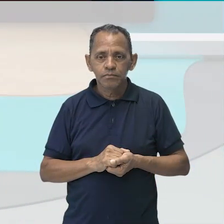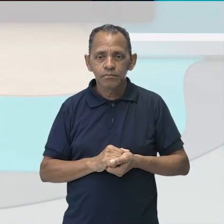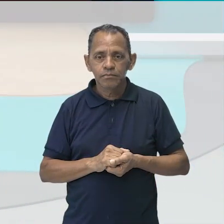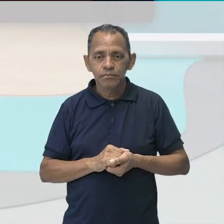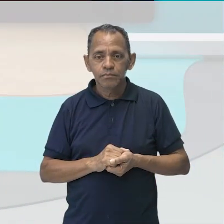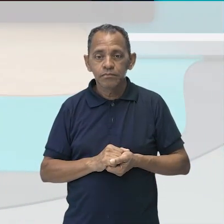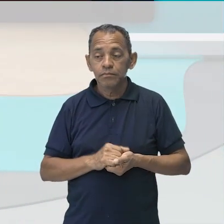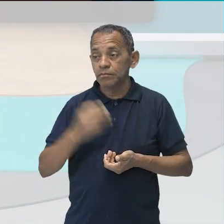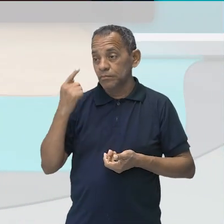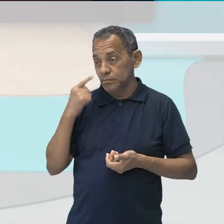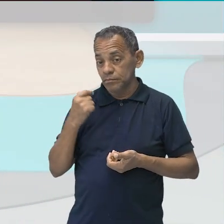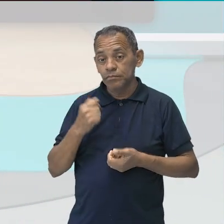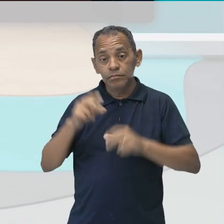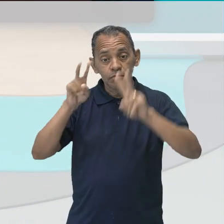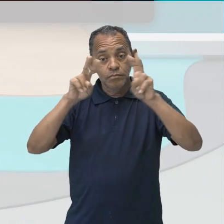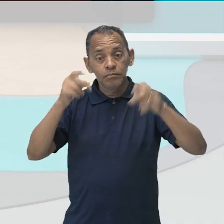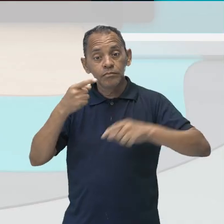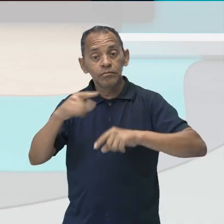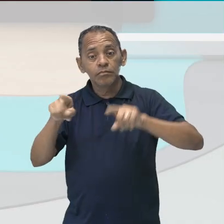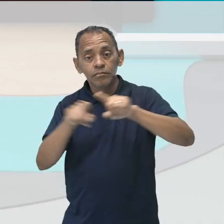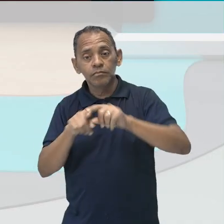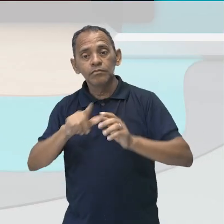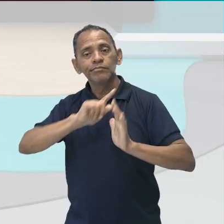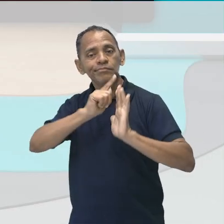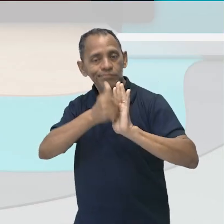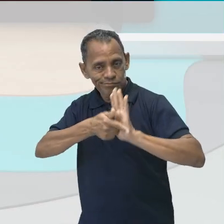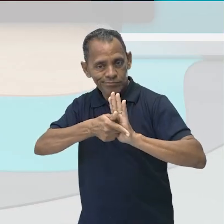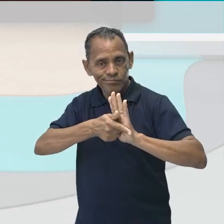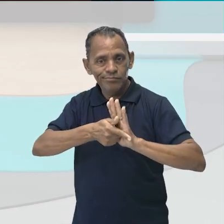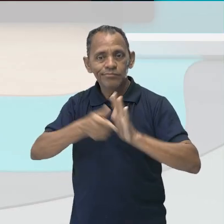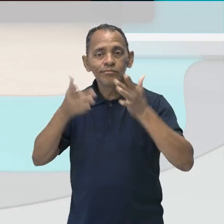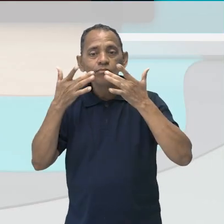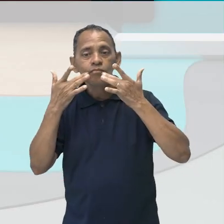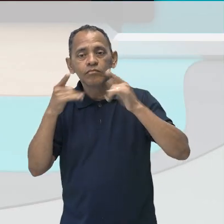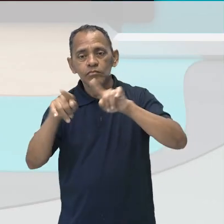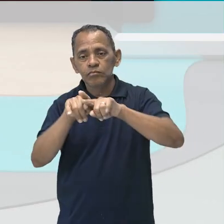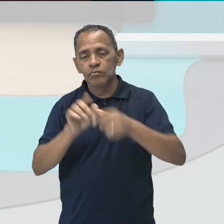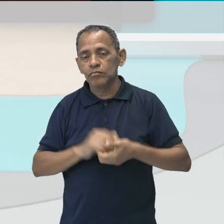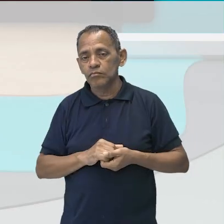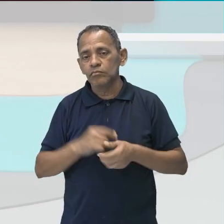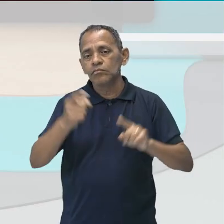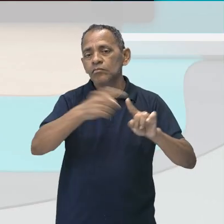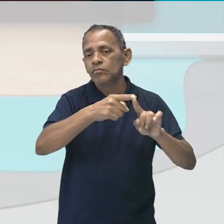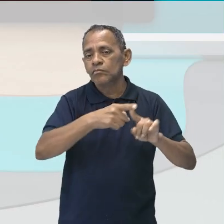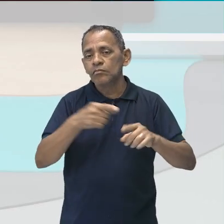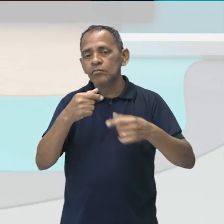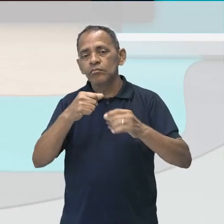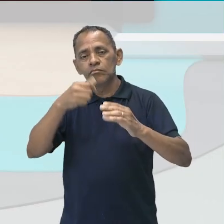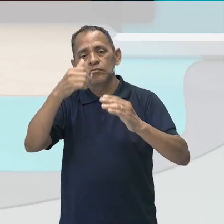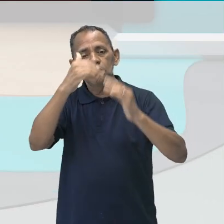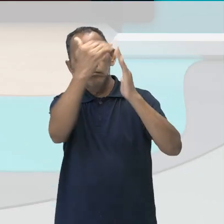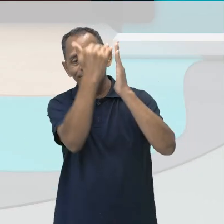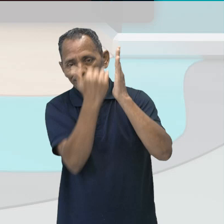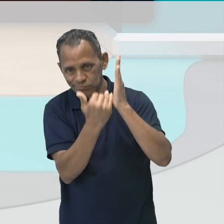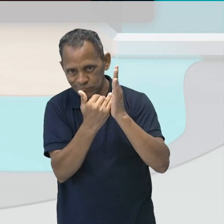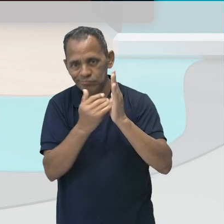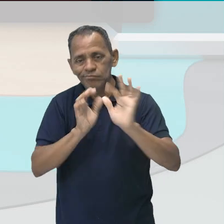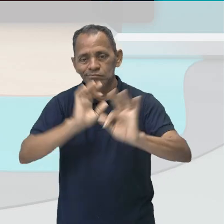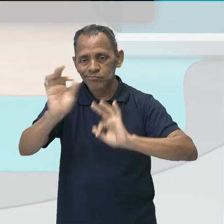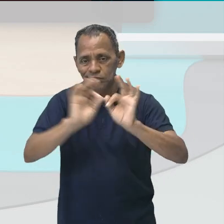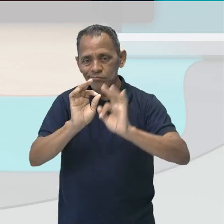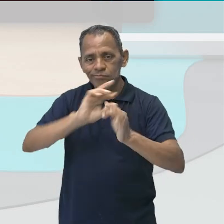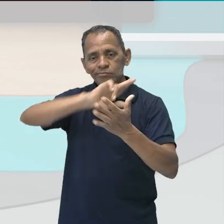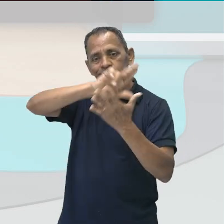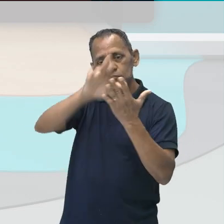Vamos agora falar novamente sobre os gêneros teatrais. Bem, os gêneros teatrais, eles são categorias que organizam as